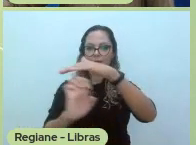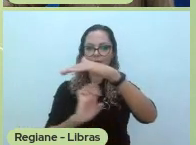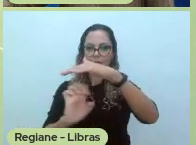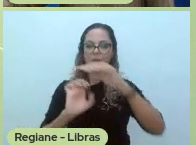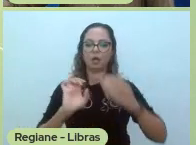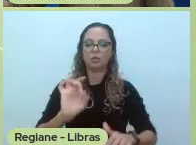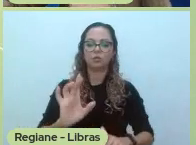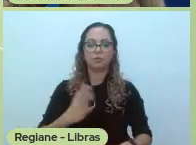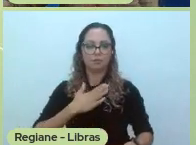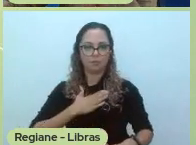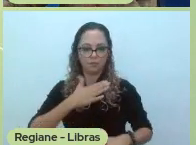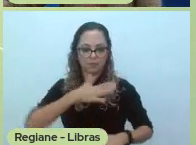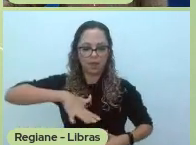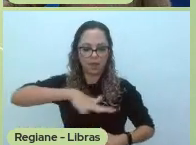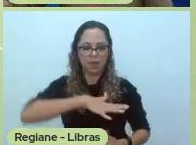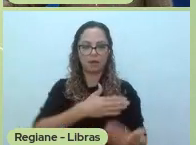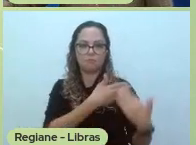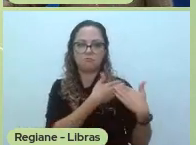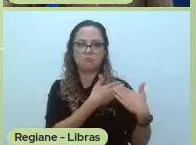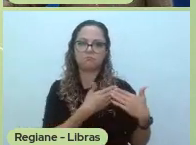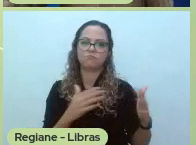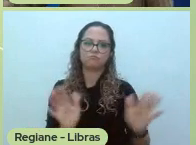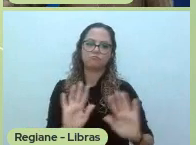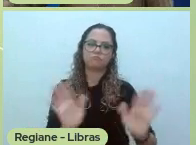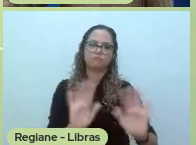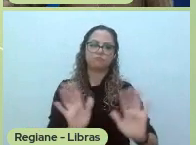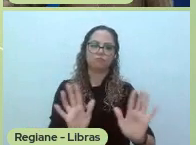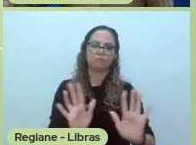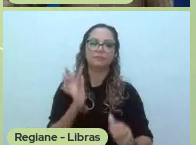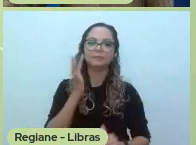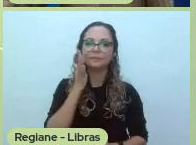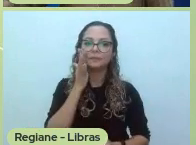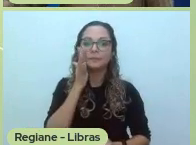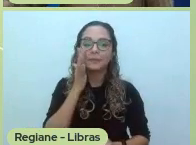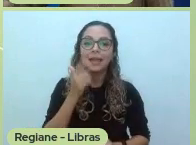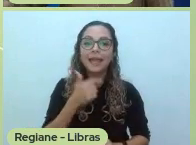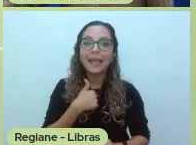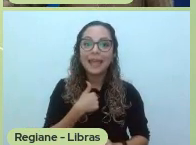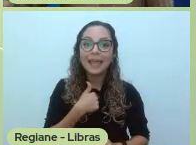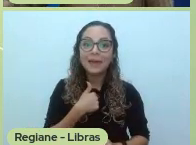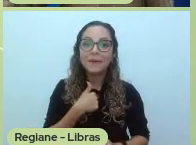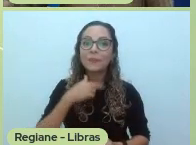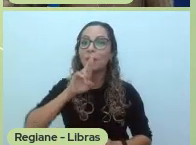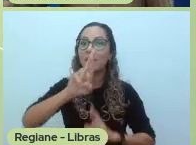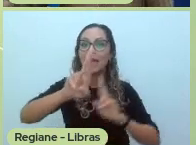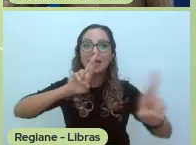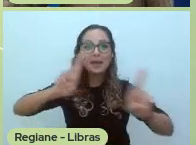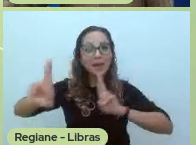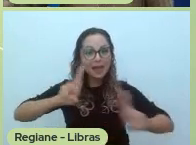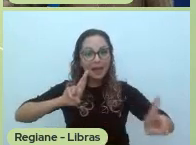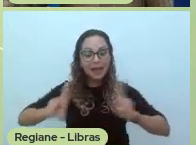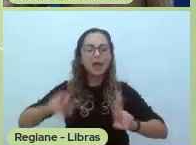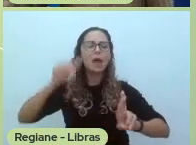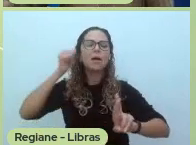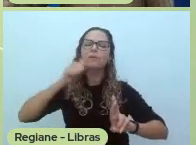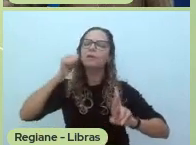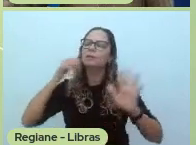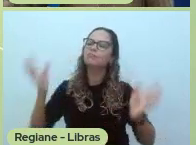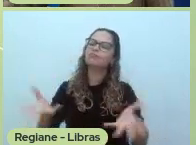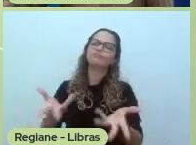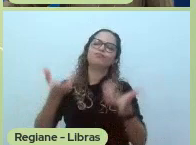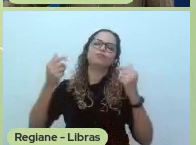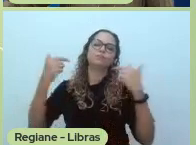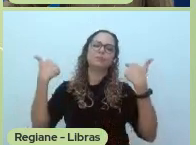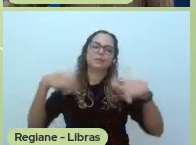minha área. Então, hoje eu estou até um pouco nervosa, porque eu estou representando mulheres incríveis que trabalham dentro da companhia. Eu queria falar muito rapidamente para